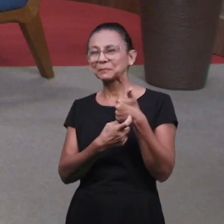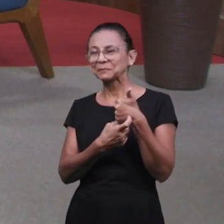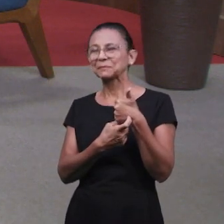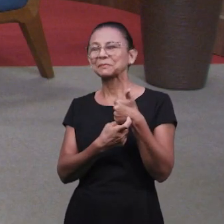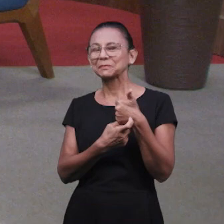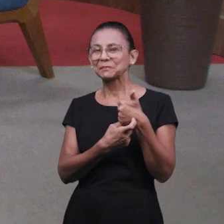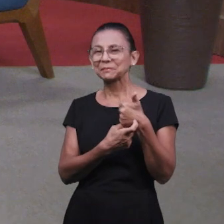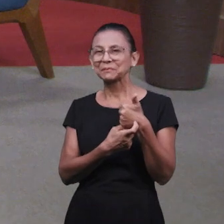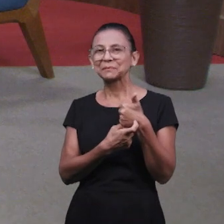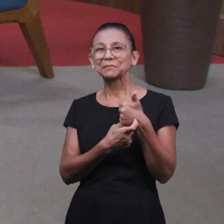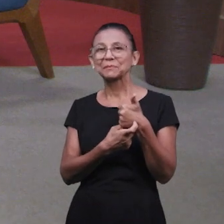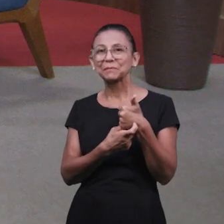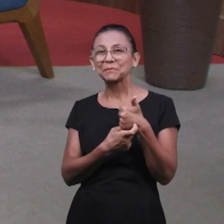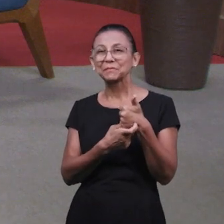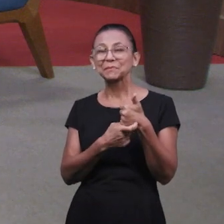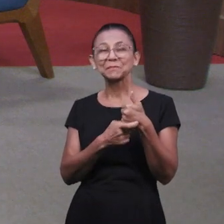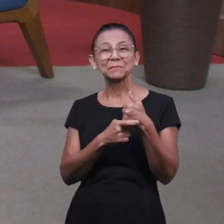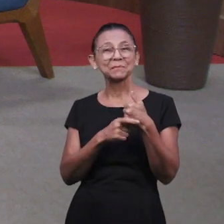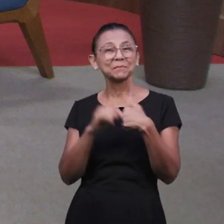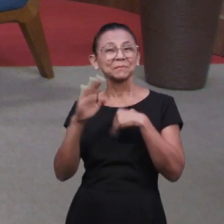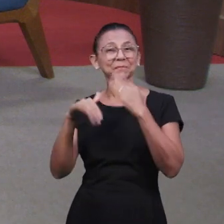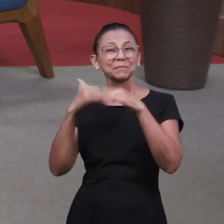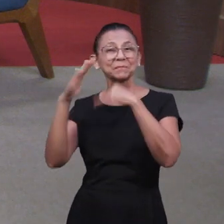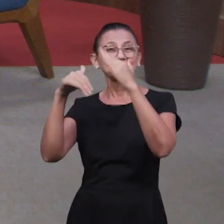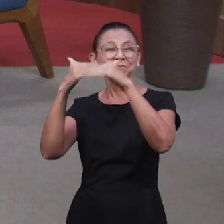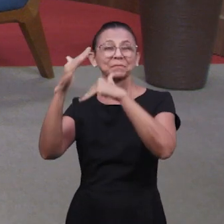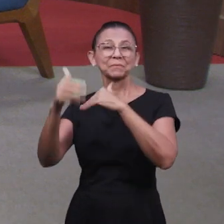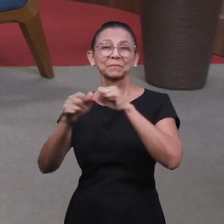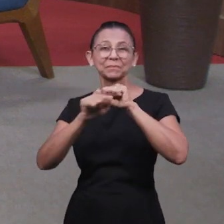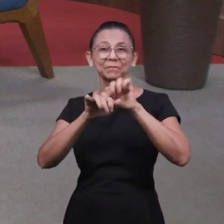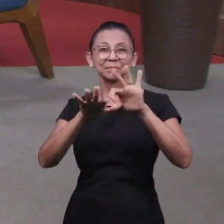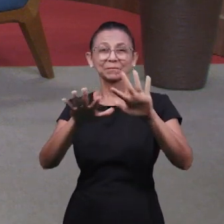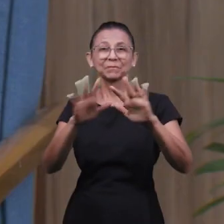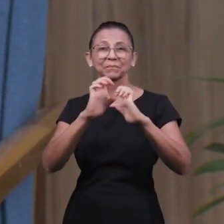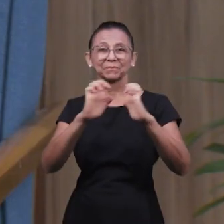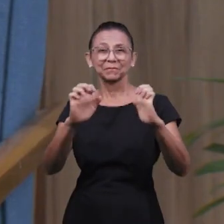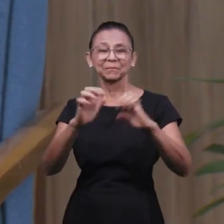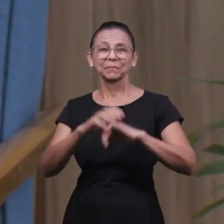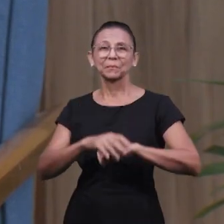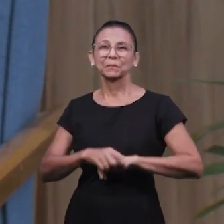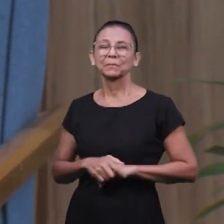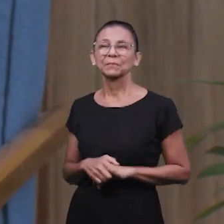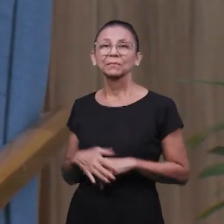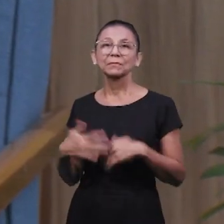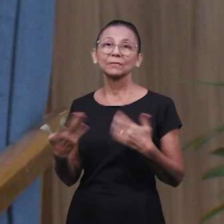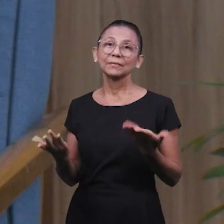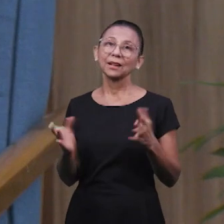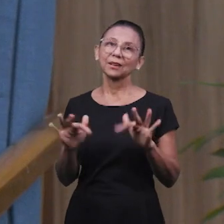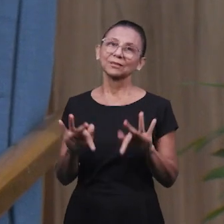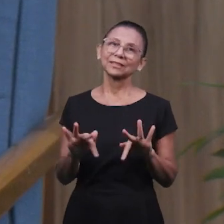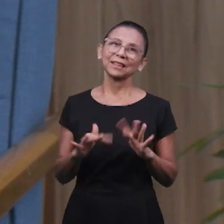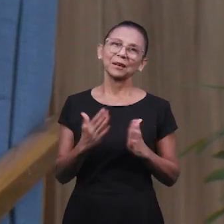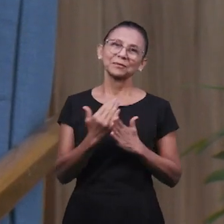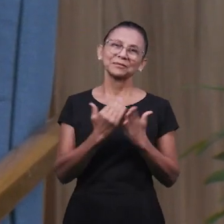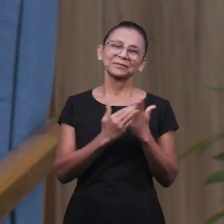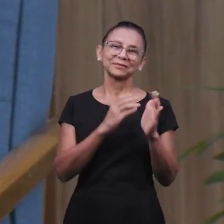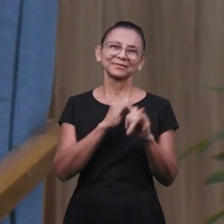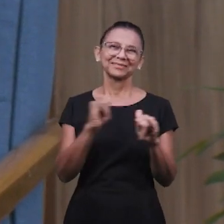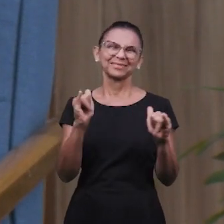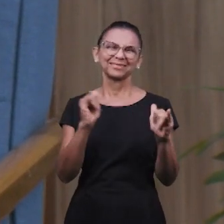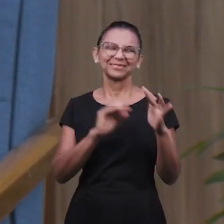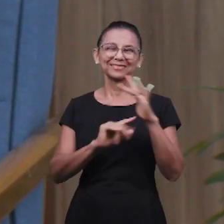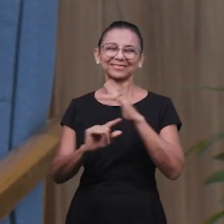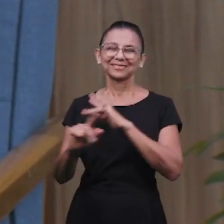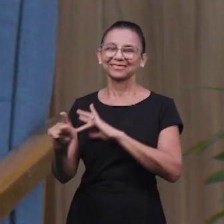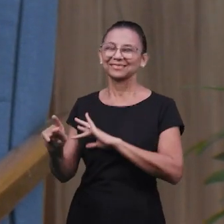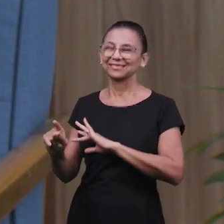porque isso vai fazer com que o nosso canal tenha maior relevância e Deus vai abençoar a sua vida. E assim chegamos ao final desta edição do programa Anunciando o